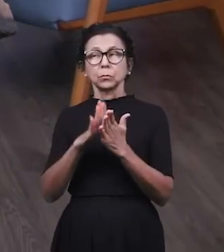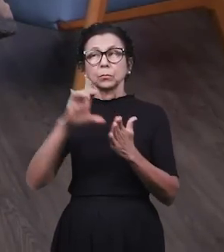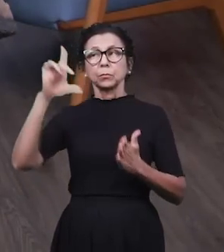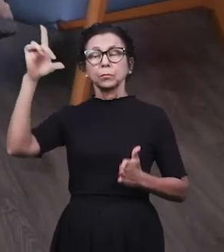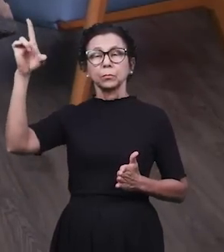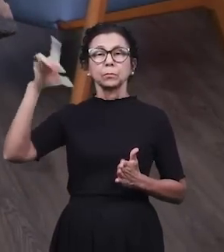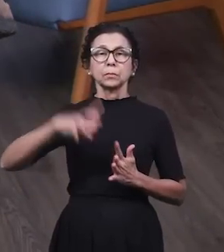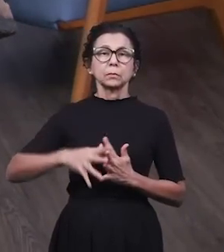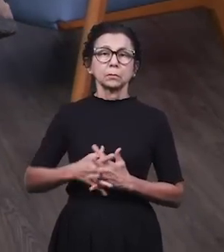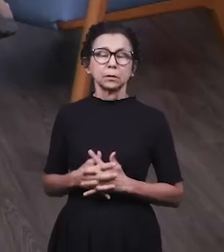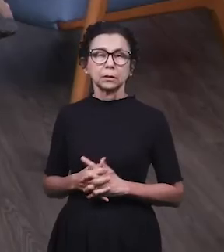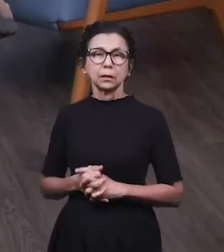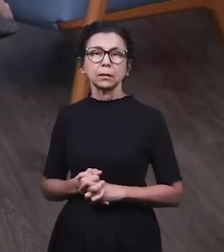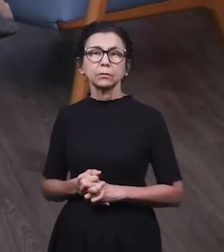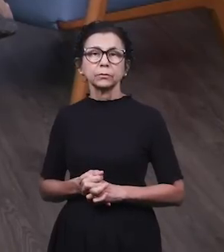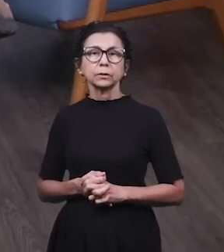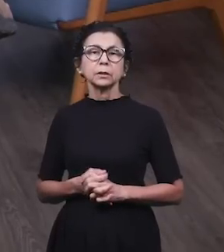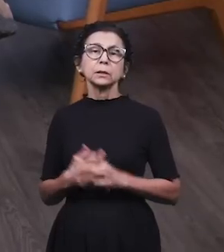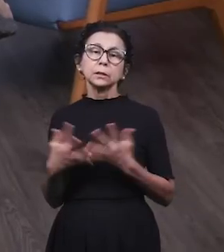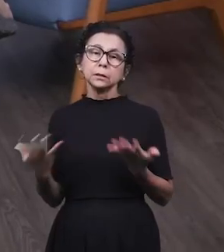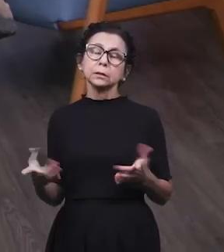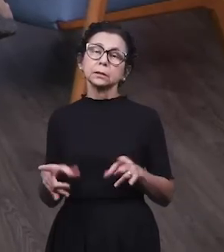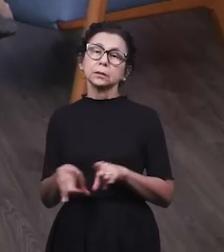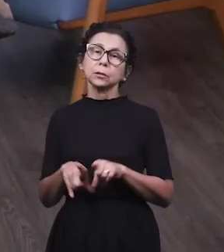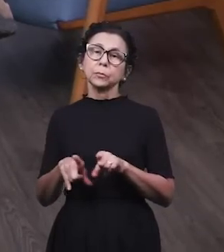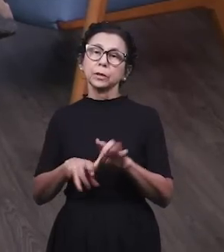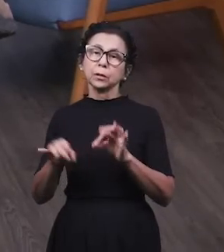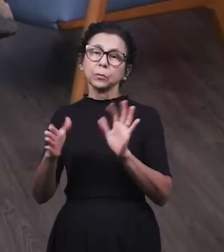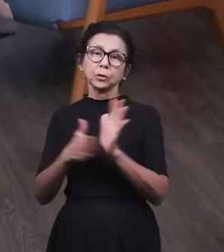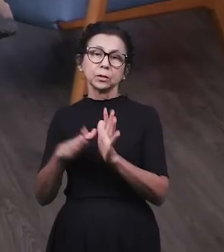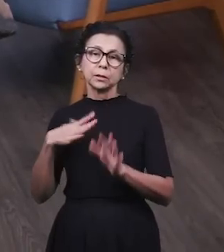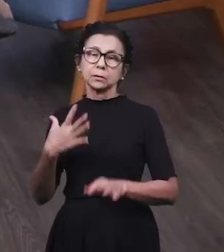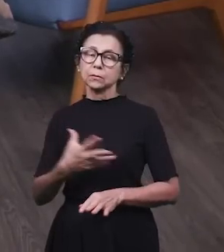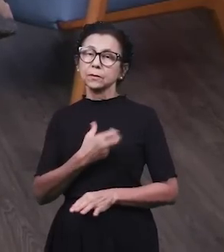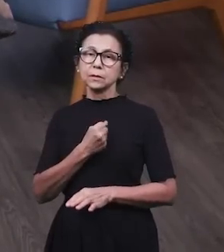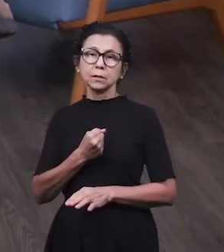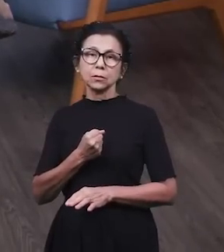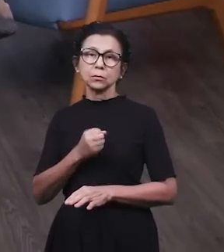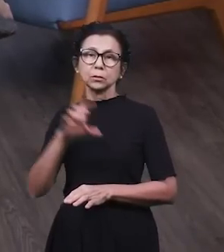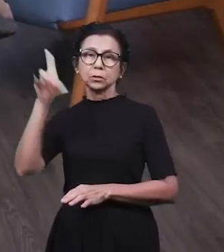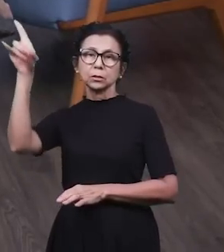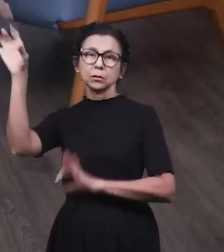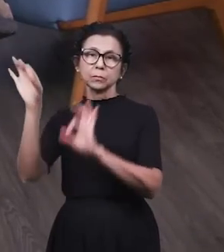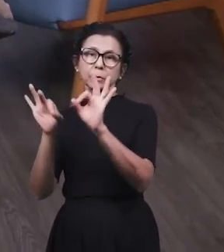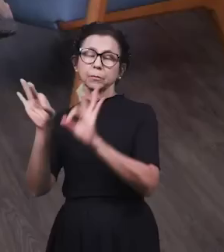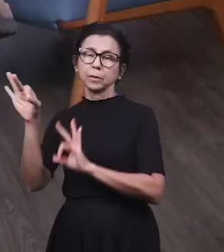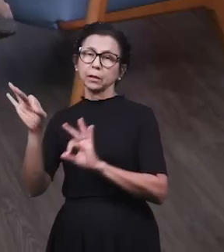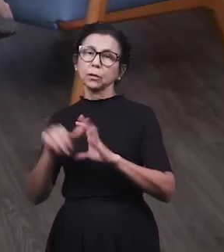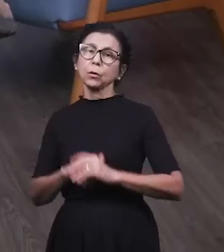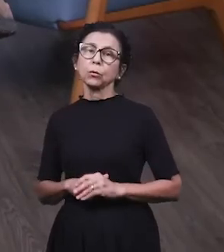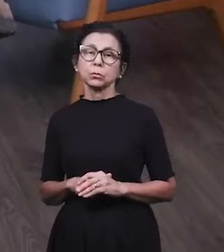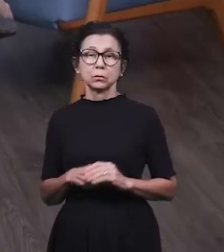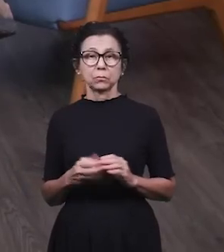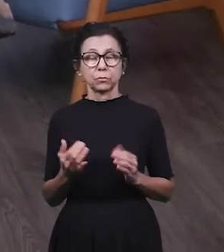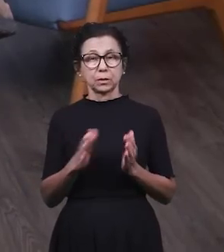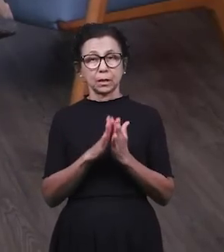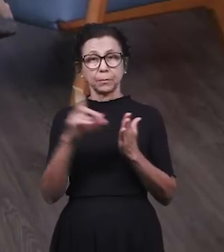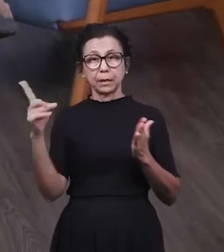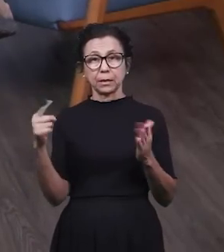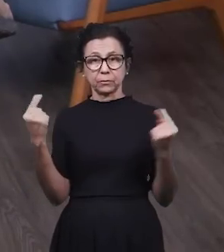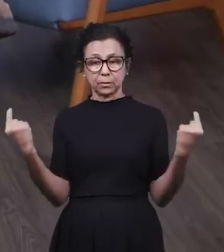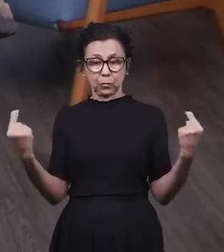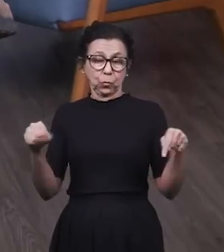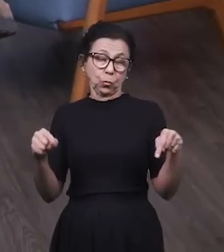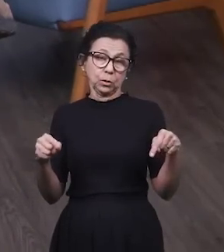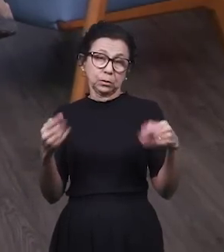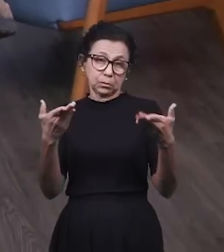reação, juntamente com o mundo, ao projeto de Deus. Porque quando você se opõe à palavra, você está se opondo ao